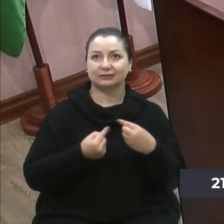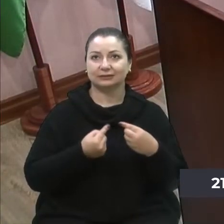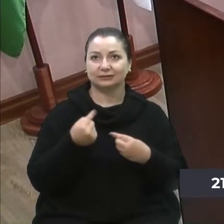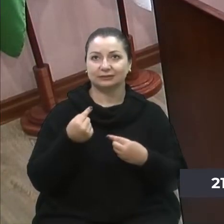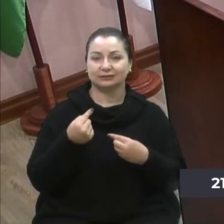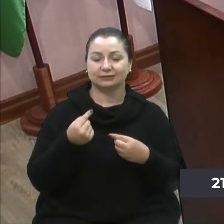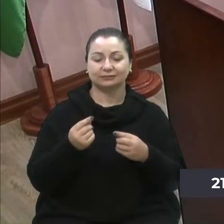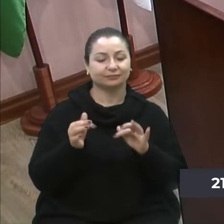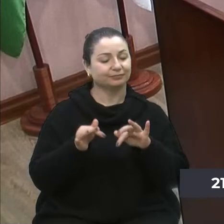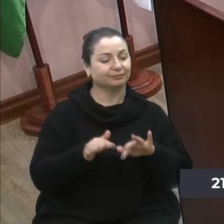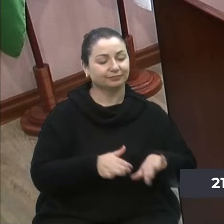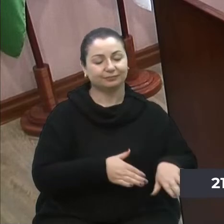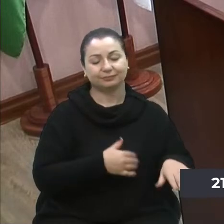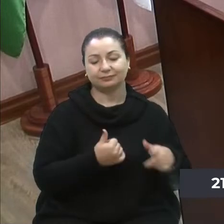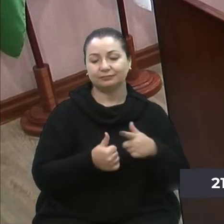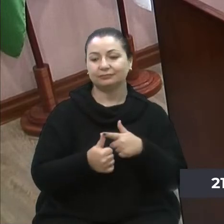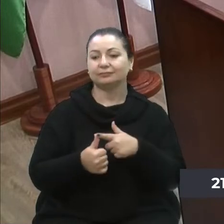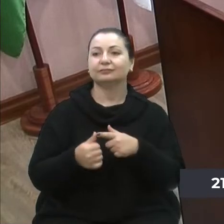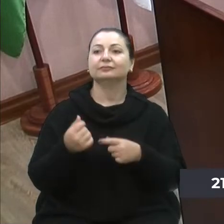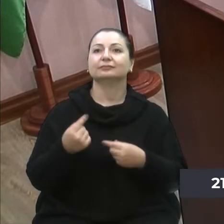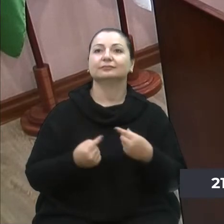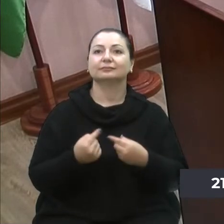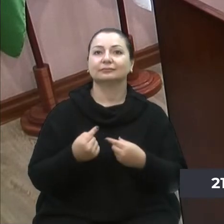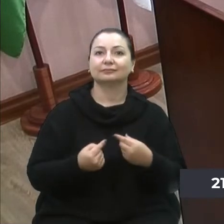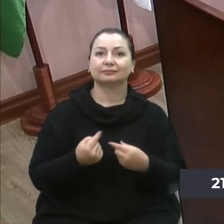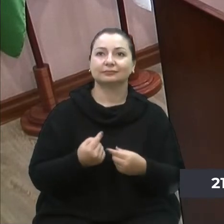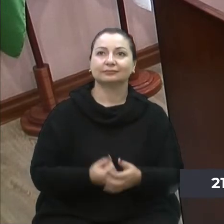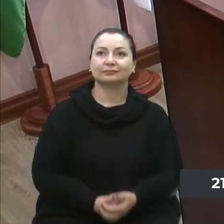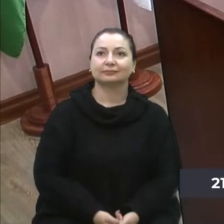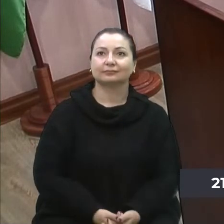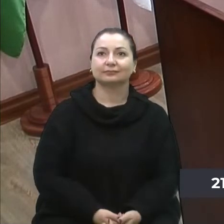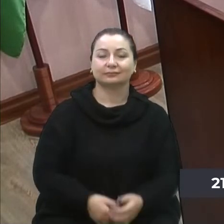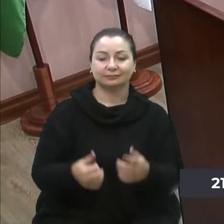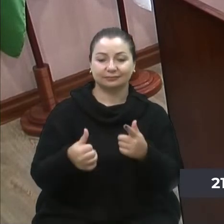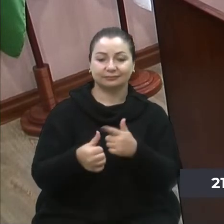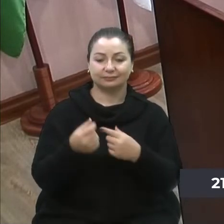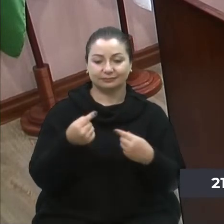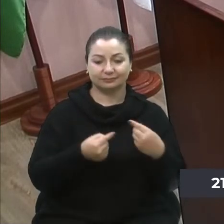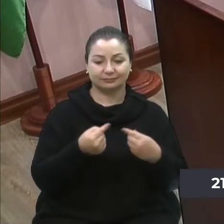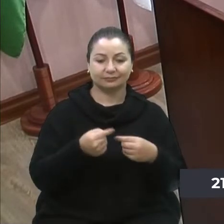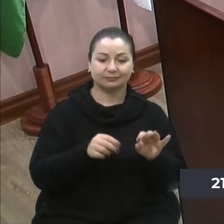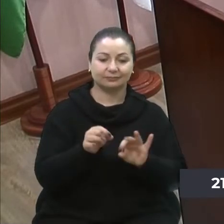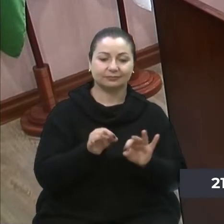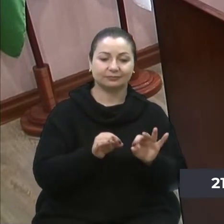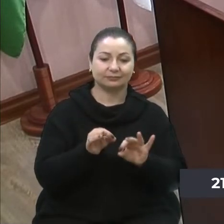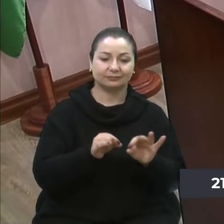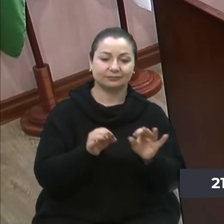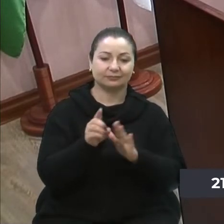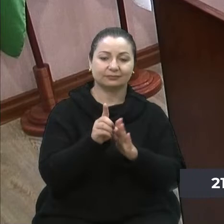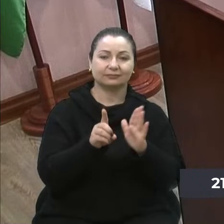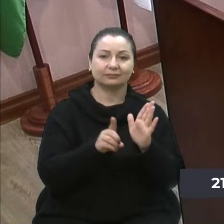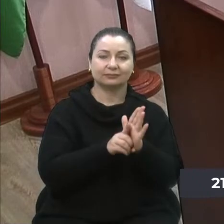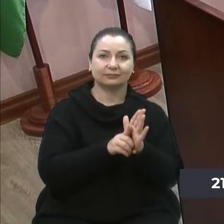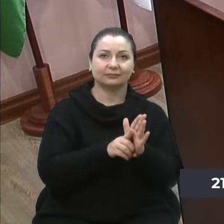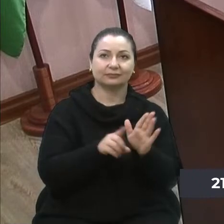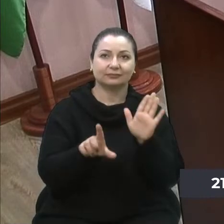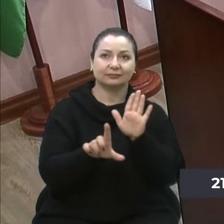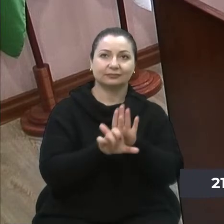encerrada a primeira discussão. Em primeira discussão, o projeto de decreto legislativo número